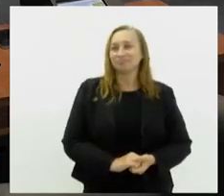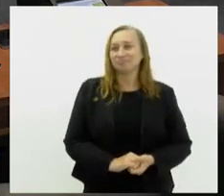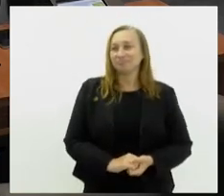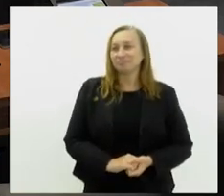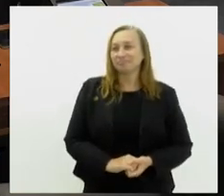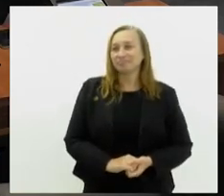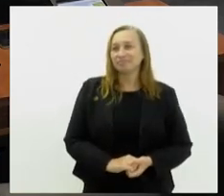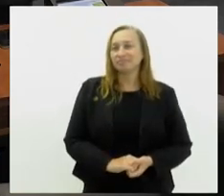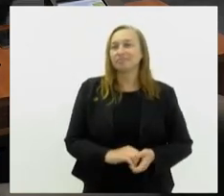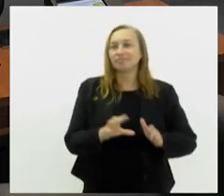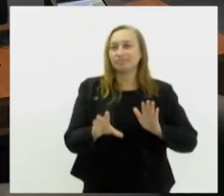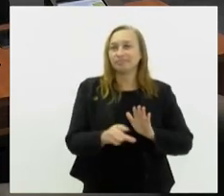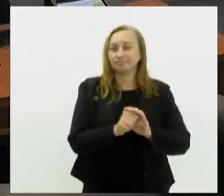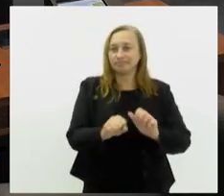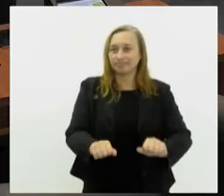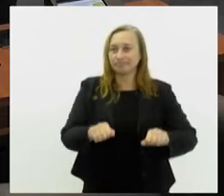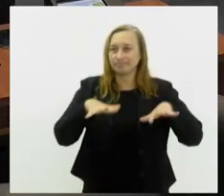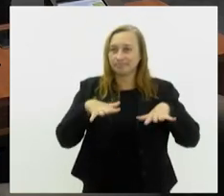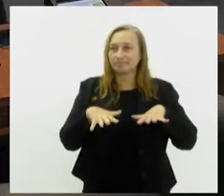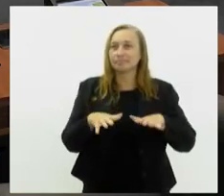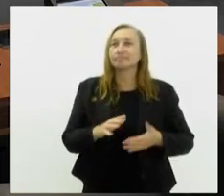parecer? A emenda em plenária de...